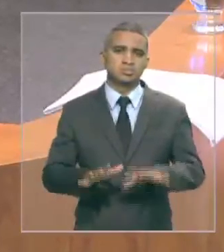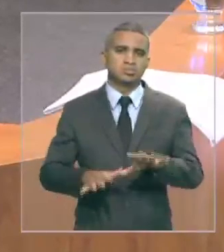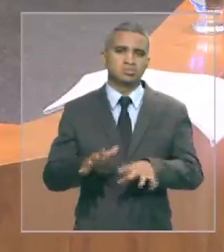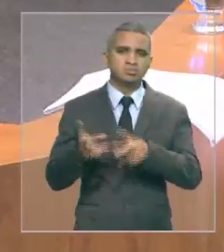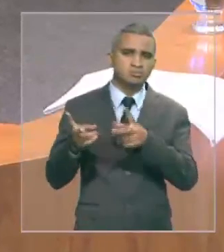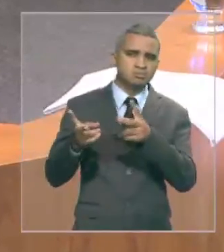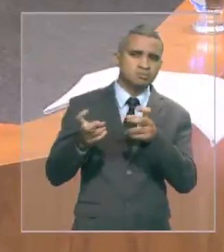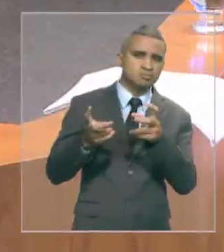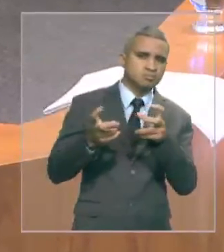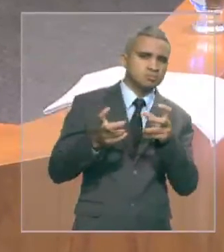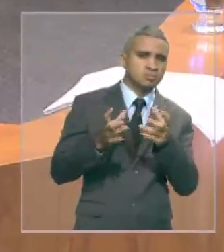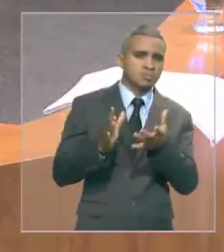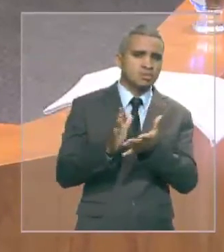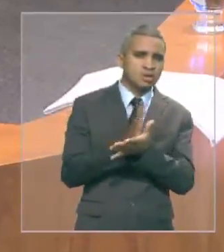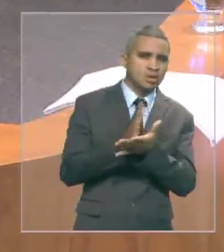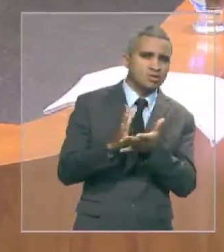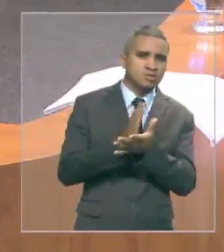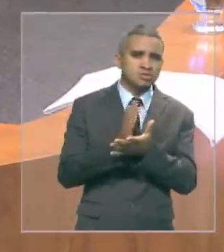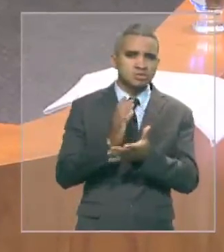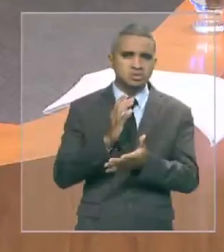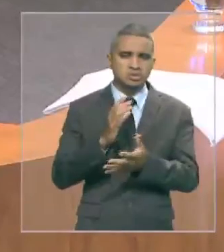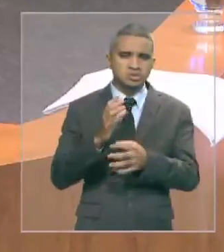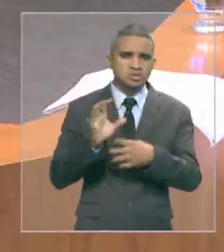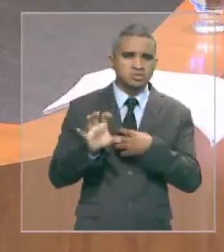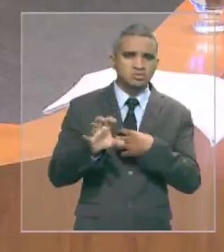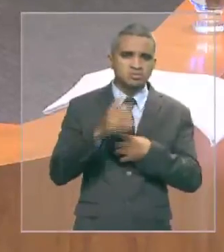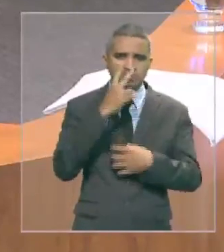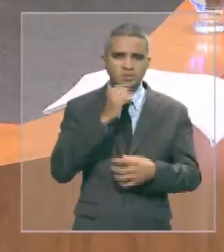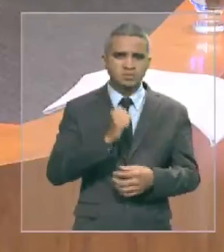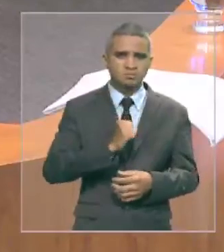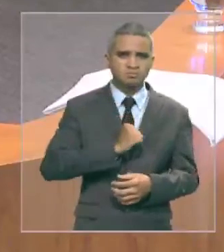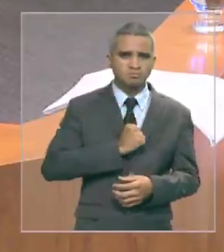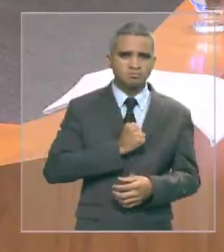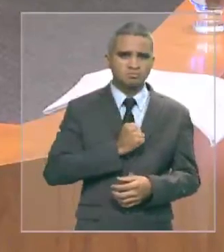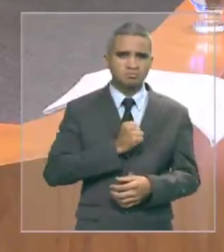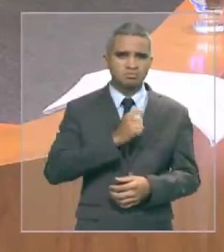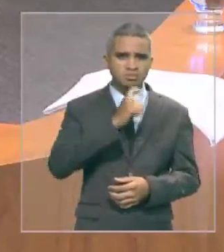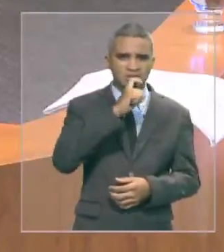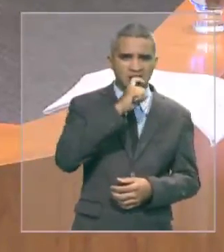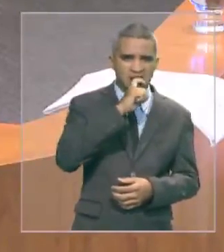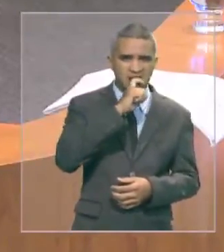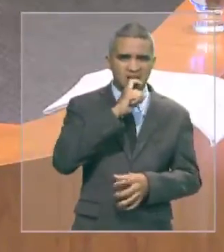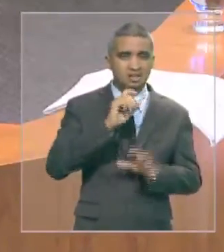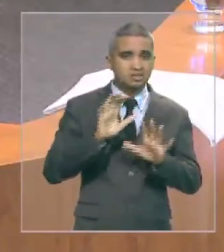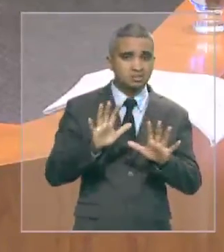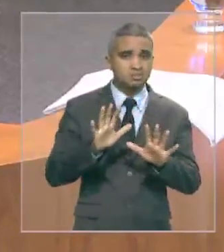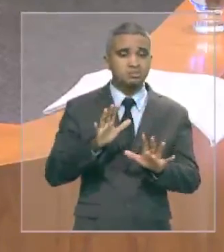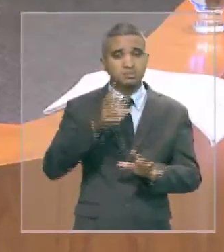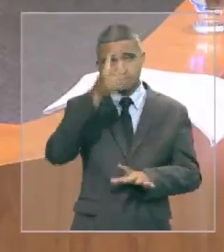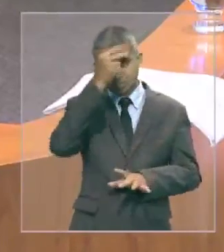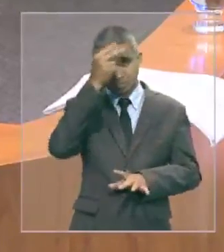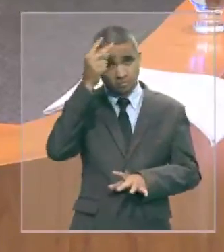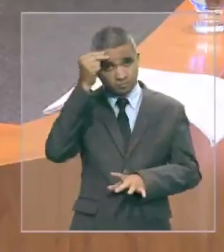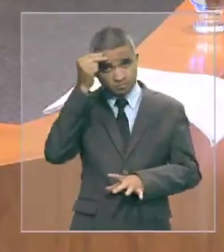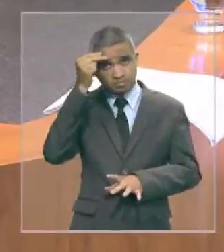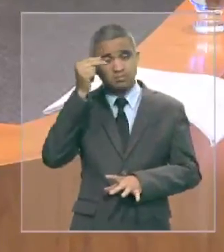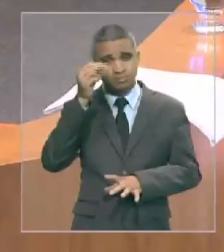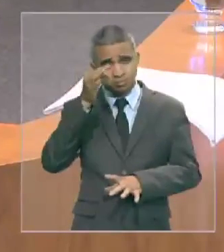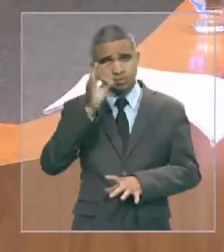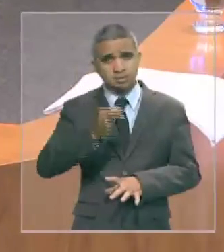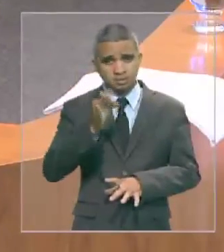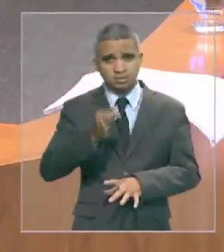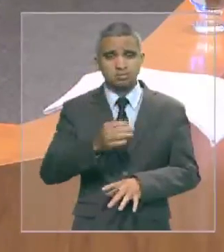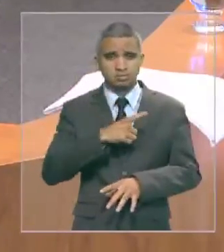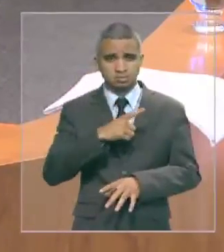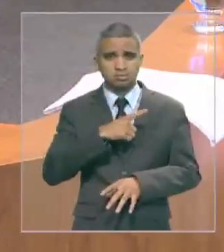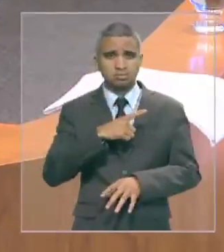descontentamentos com esse realinhamento de preços, mas o prefeito agiu como qualquer gestor